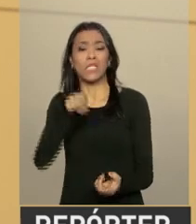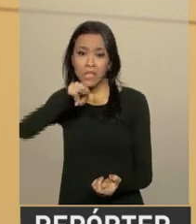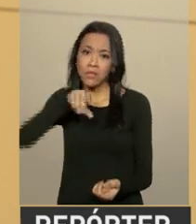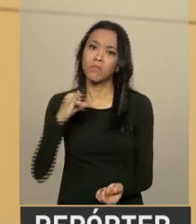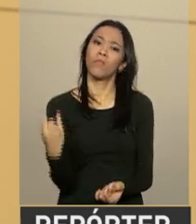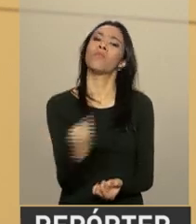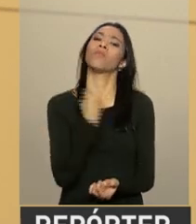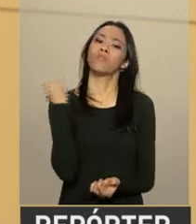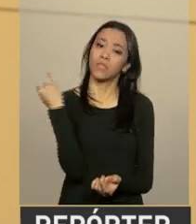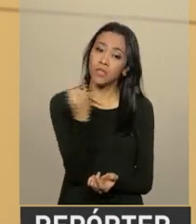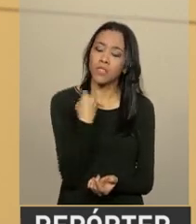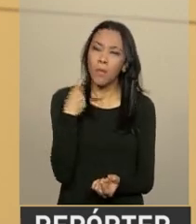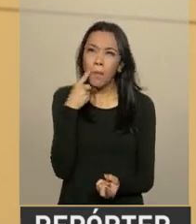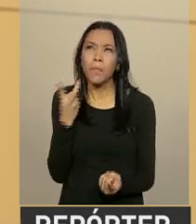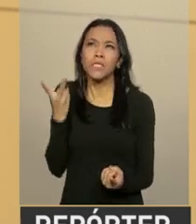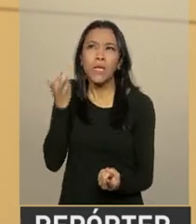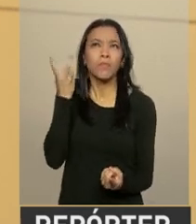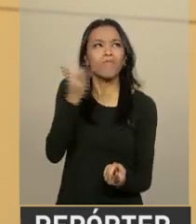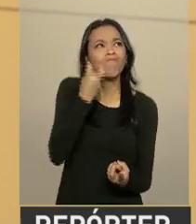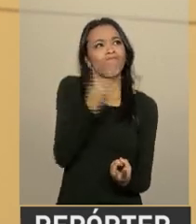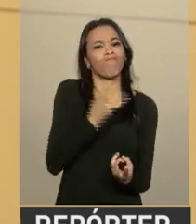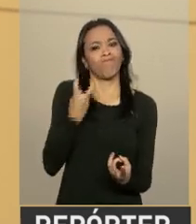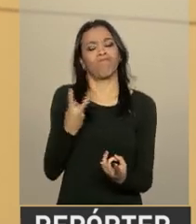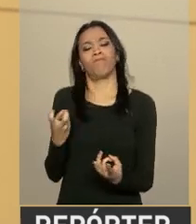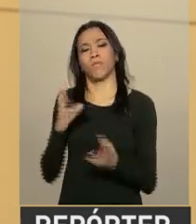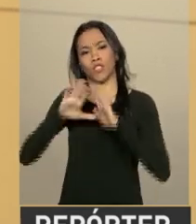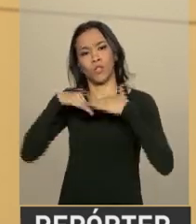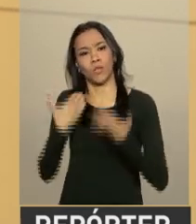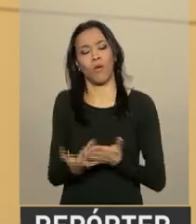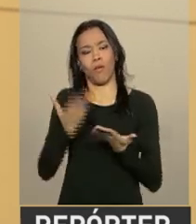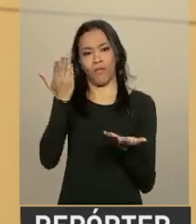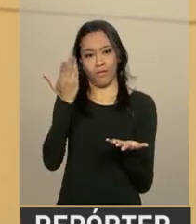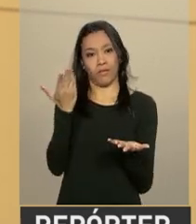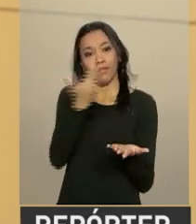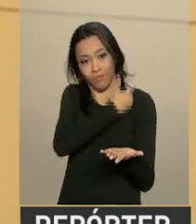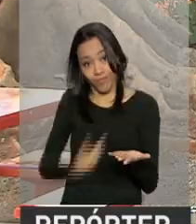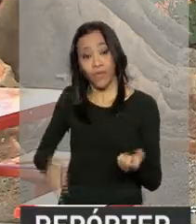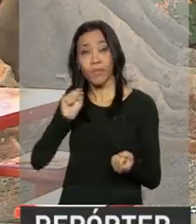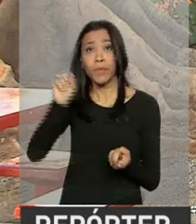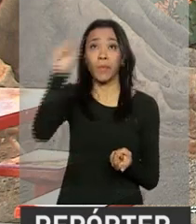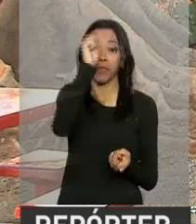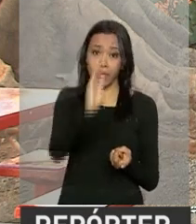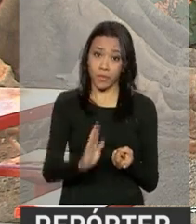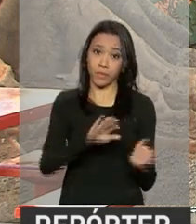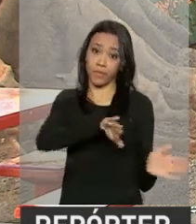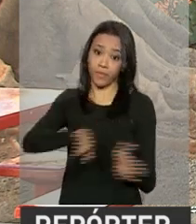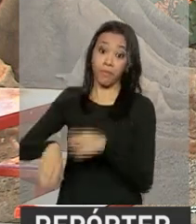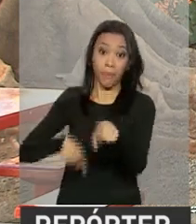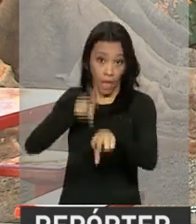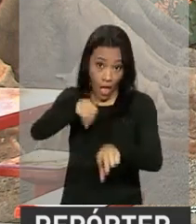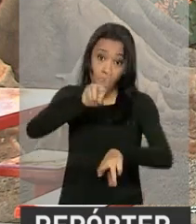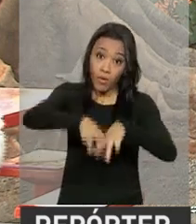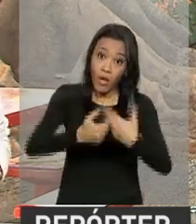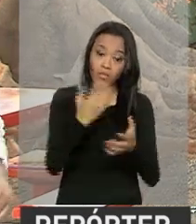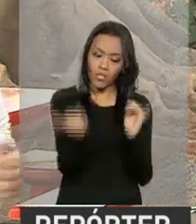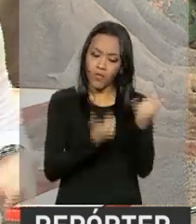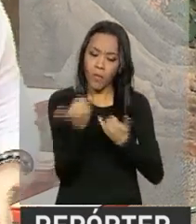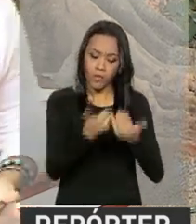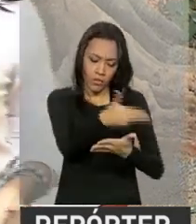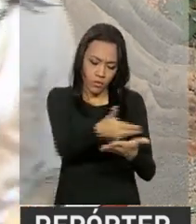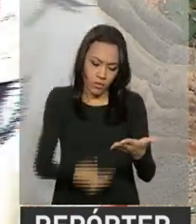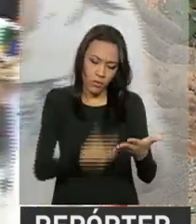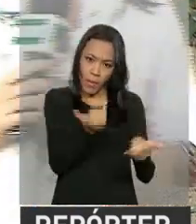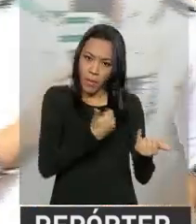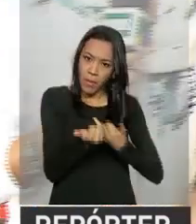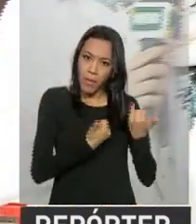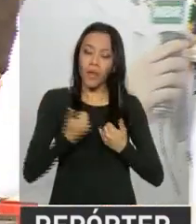consegue ver toda toda a rede né de educação do nosso país é a partir dos dados do censo escolar que o Ministério